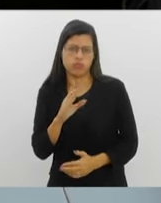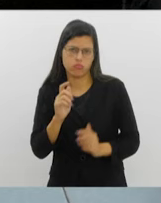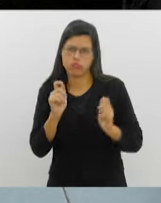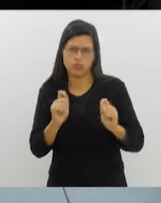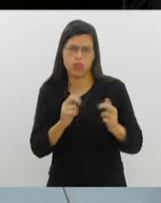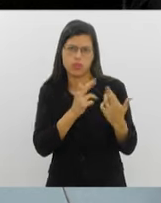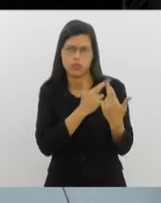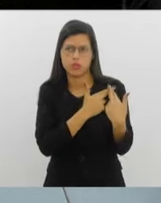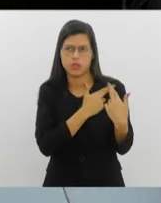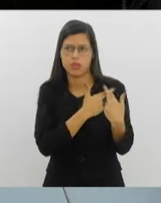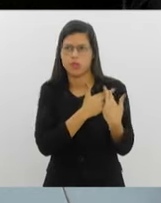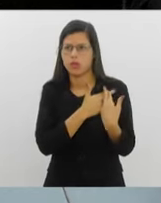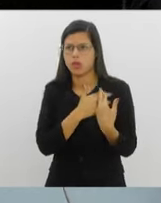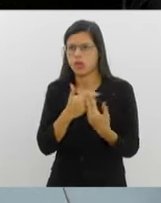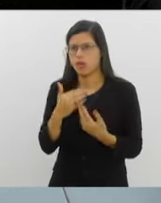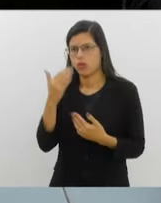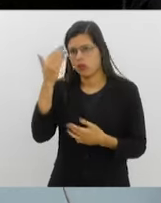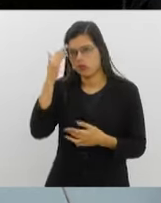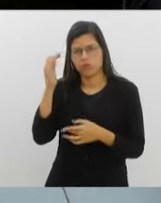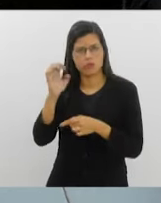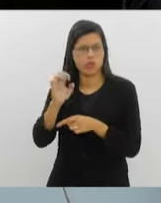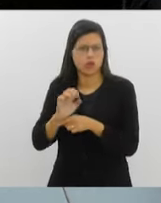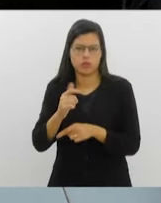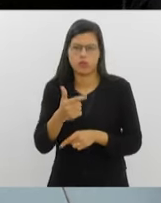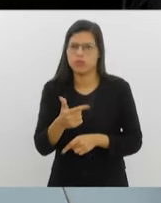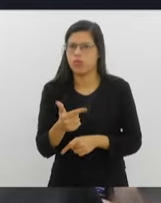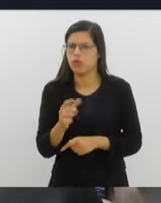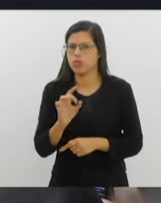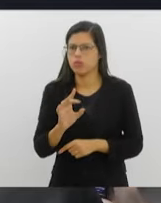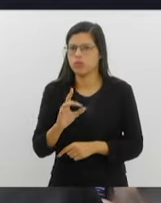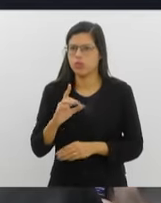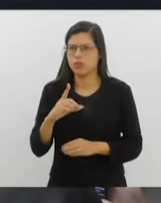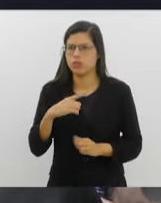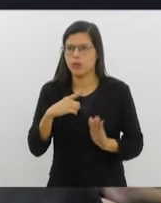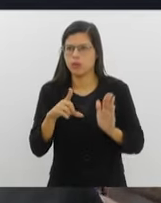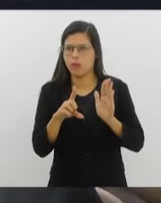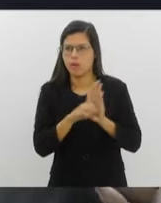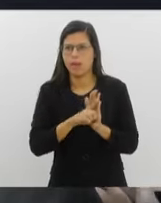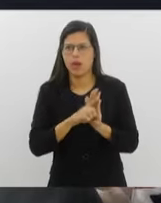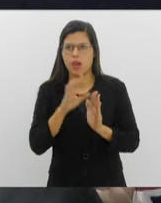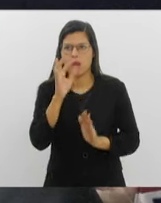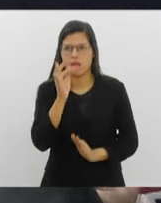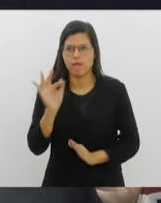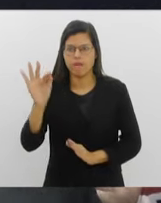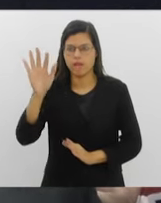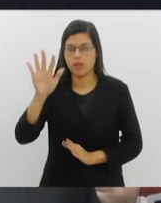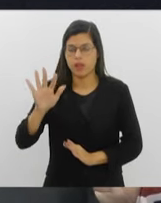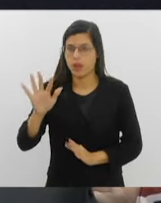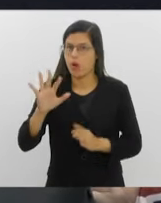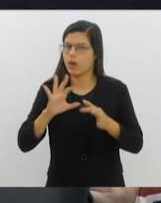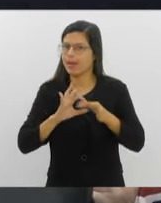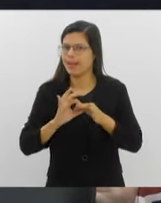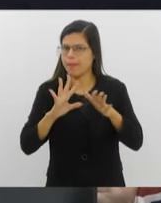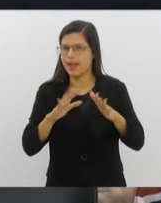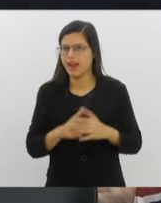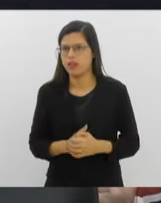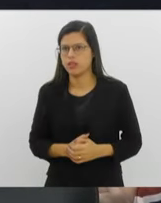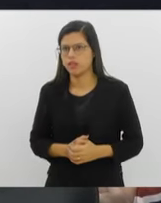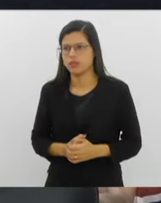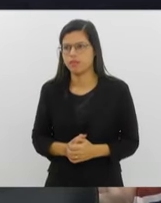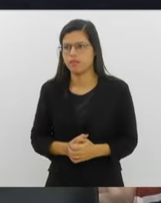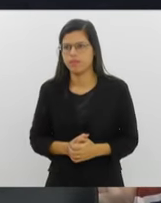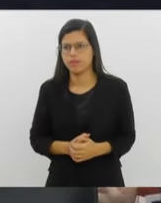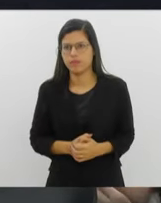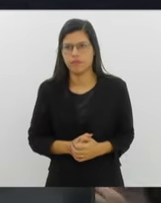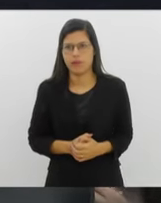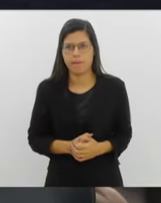Eu não entendo que o Estado não teria, só se tivesse uma lei federal que permitisse isso. Não, não, não, olha só.